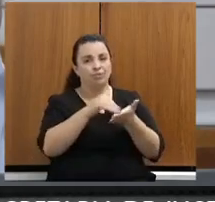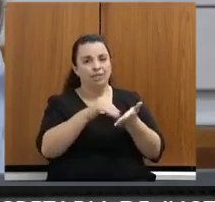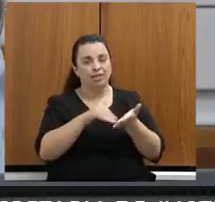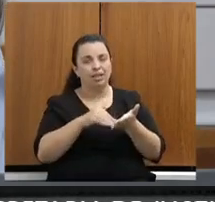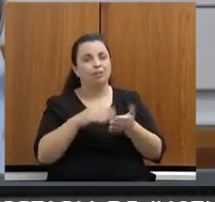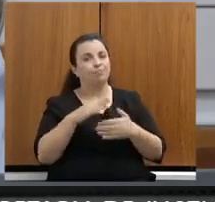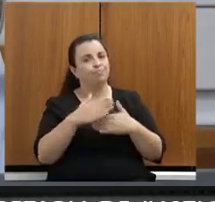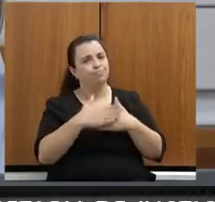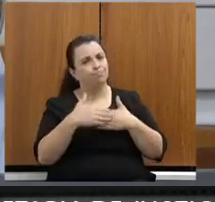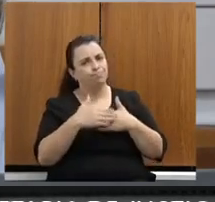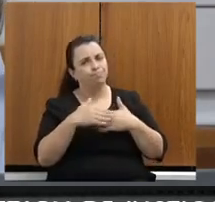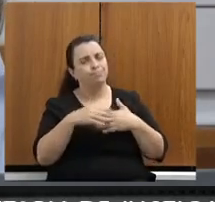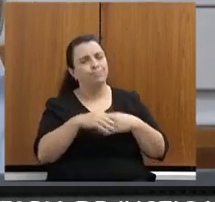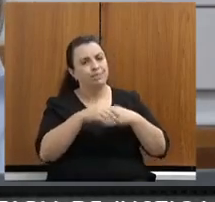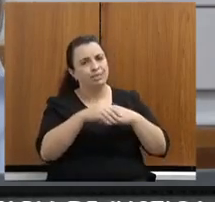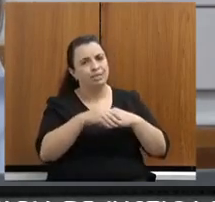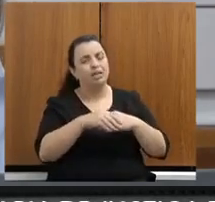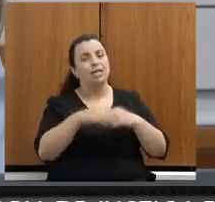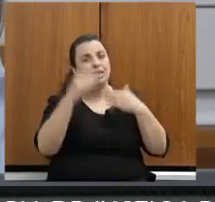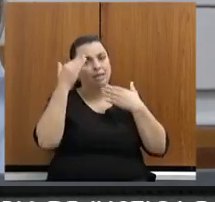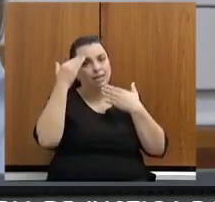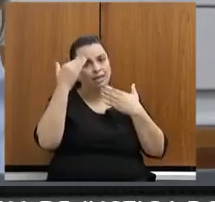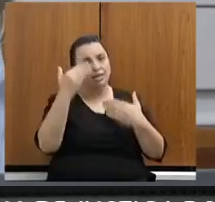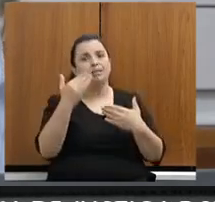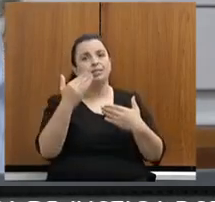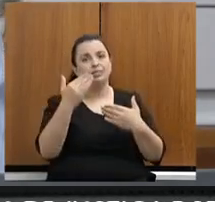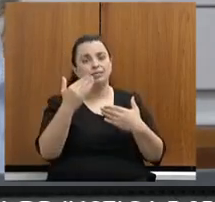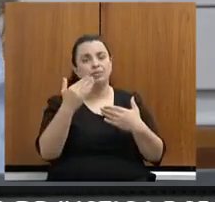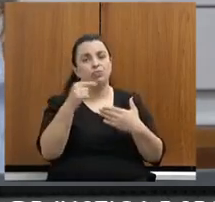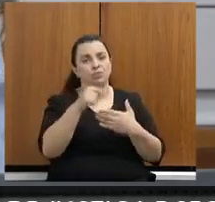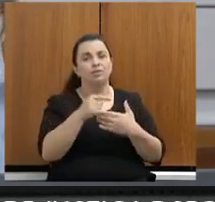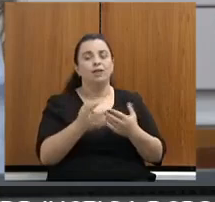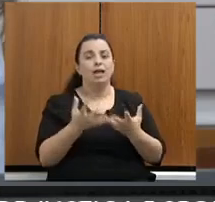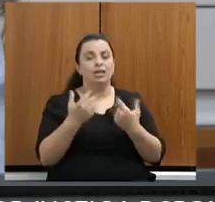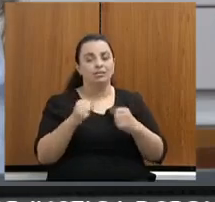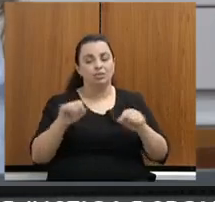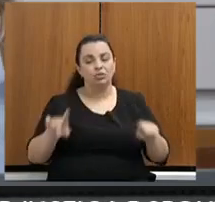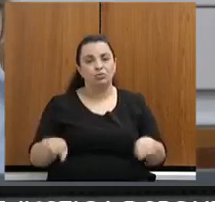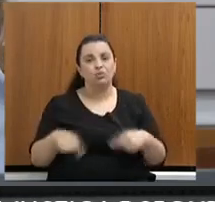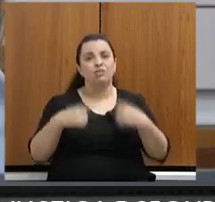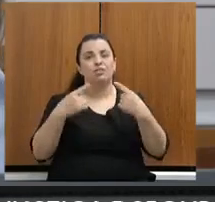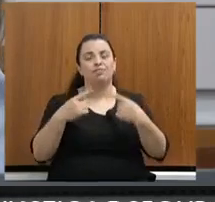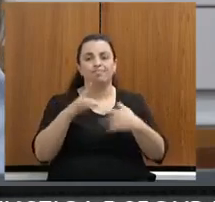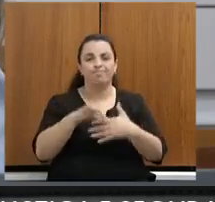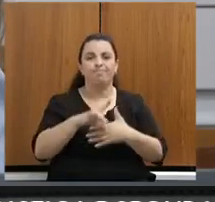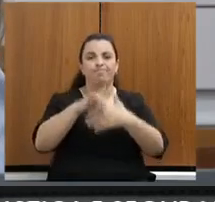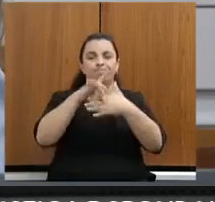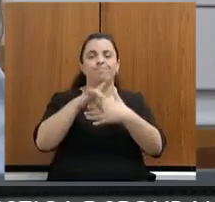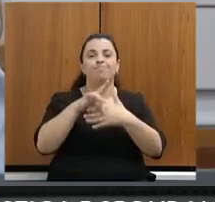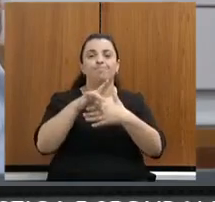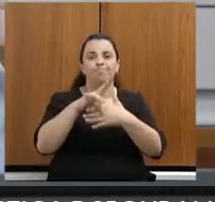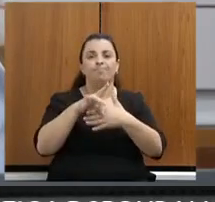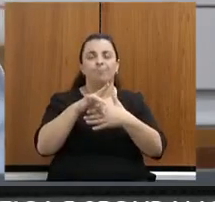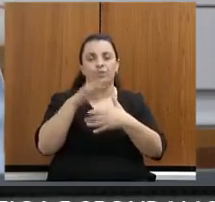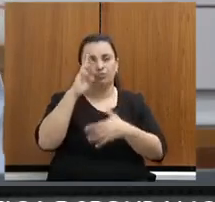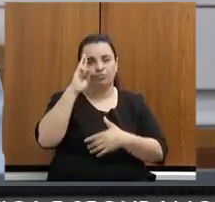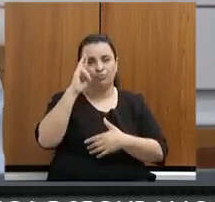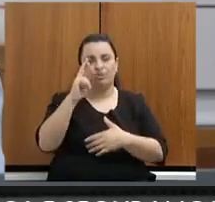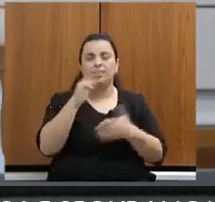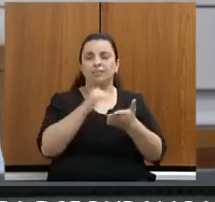senhor cumprimentar e agradecer pelo senhor aceitar o desafio de estar frente a nossa secretaria em Minas